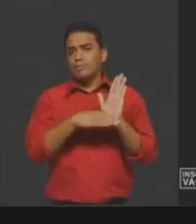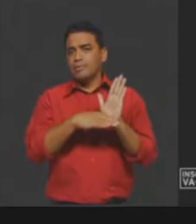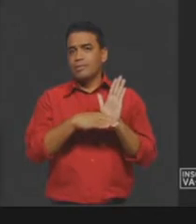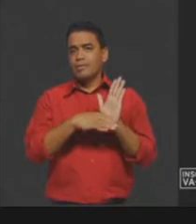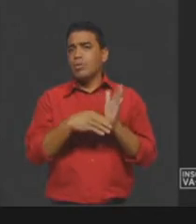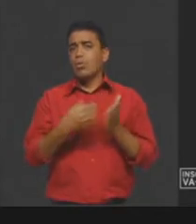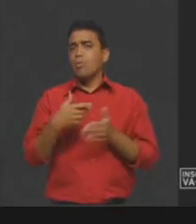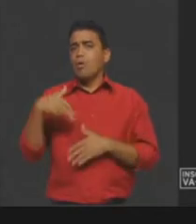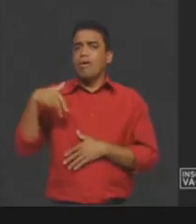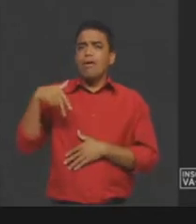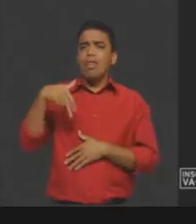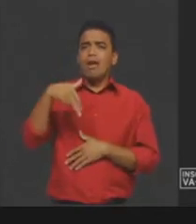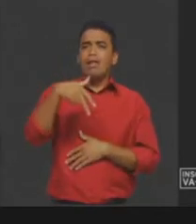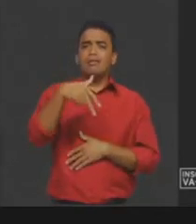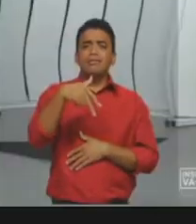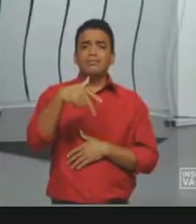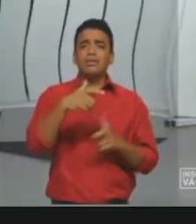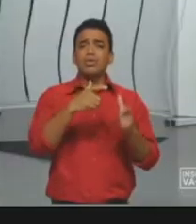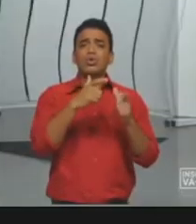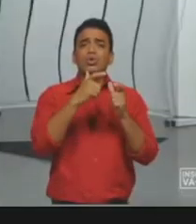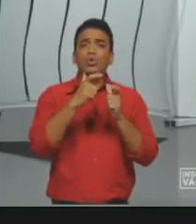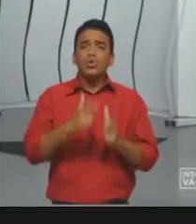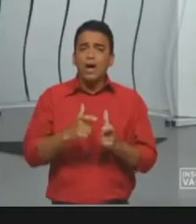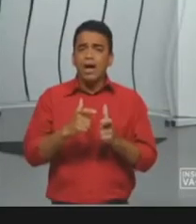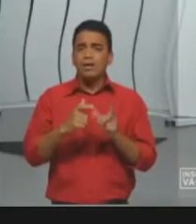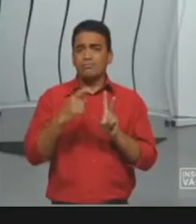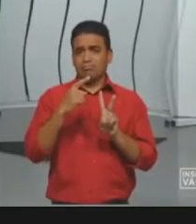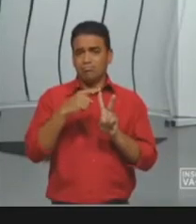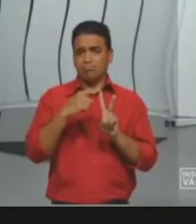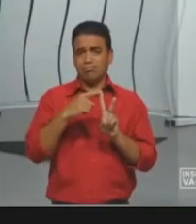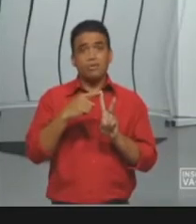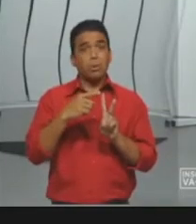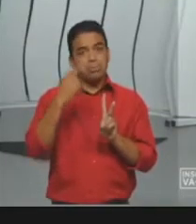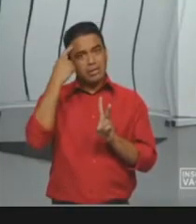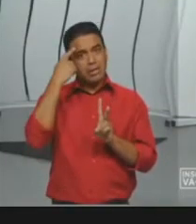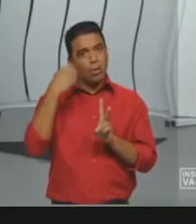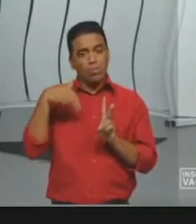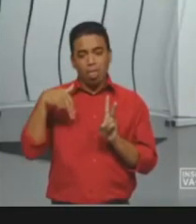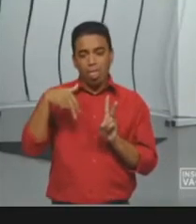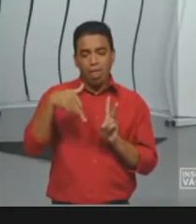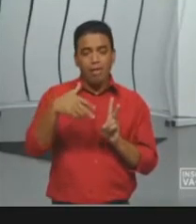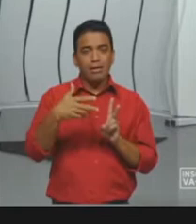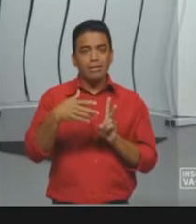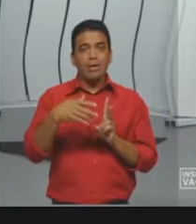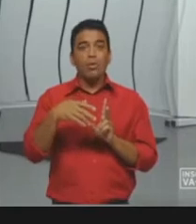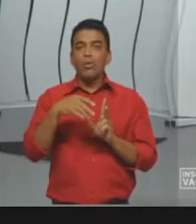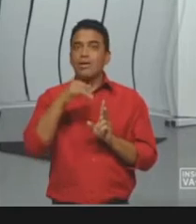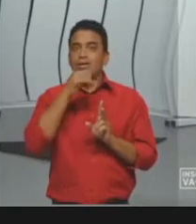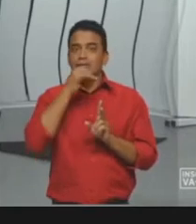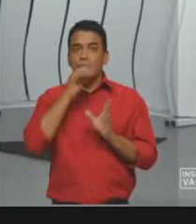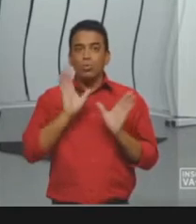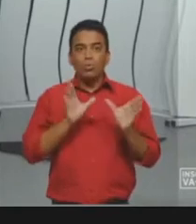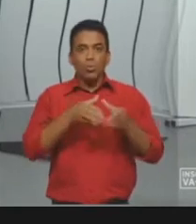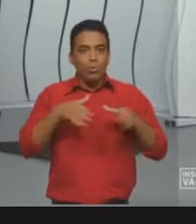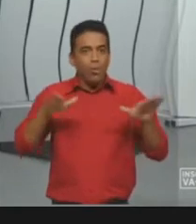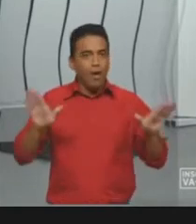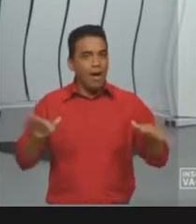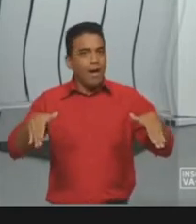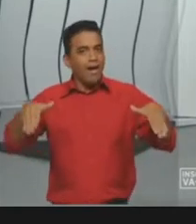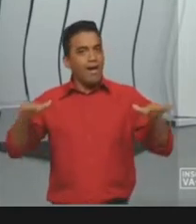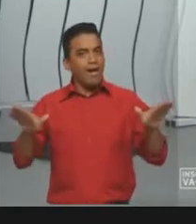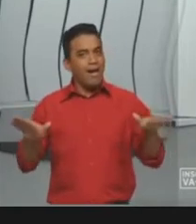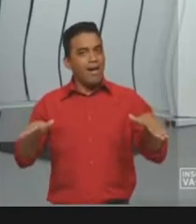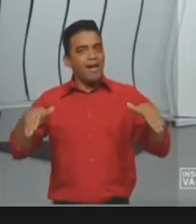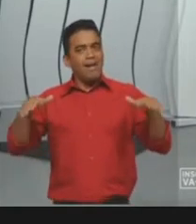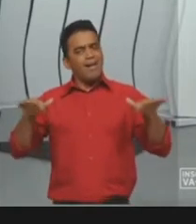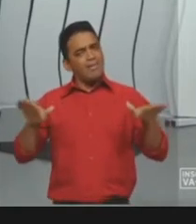locomoção. Ambiente em que viviam. Vamos pensar no modo de locomoção. As aves se locomovem voando, então você